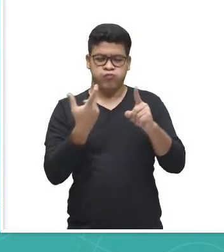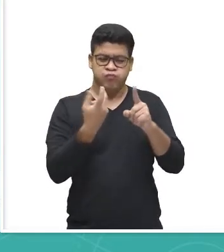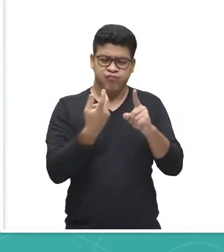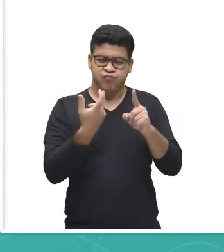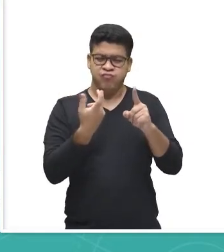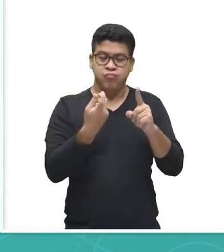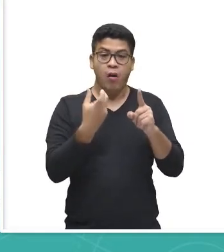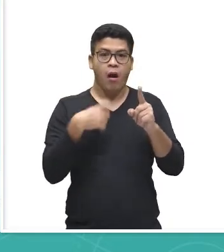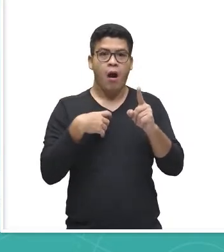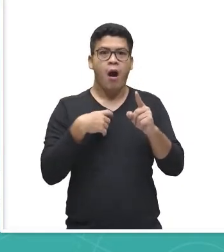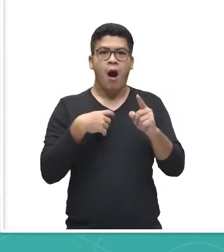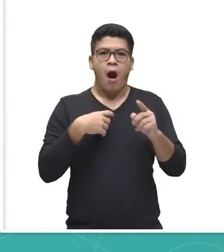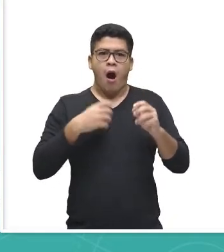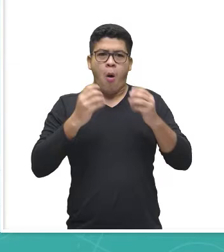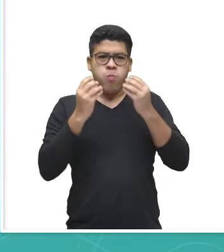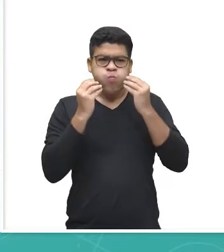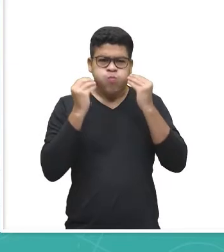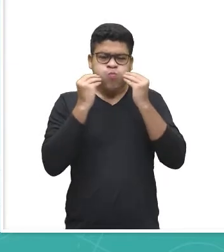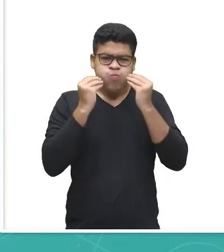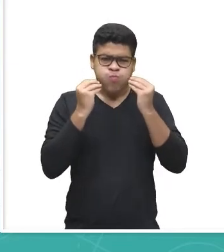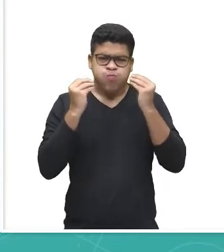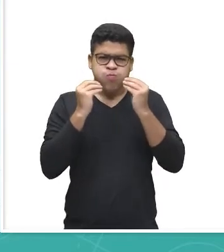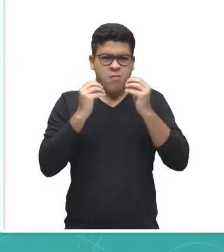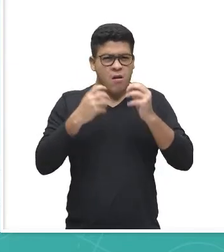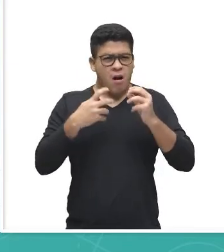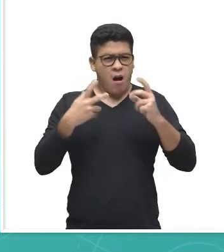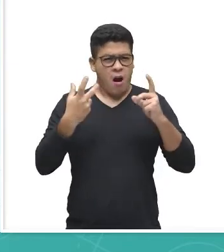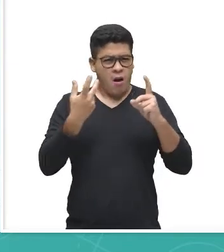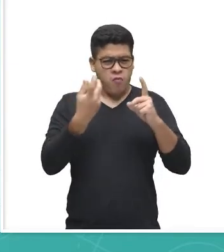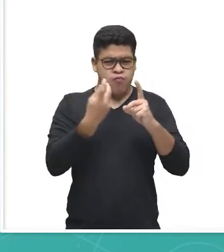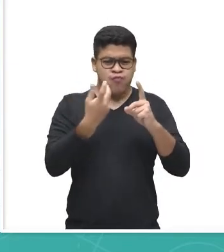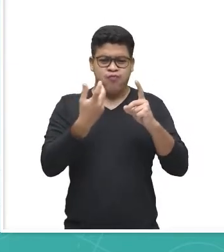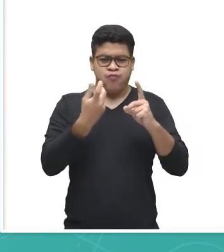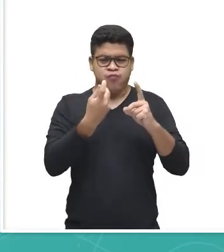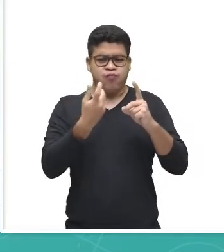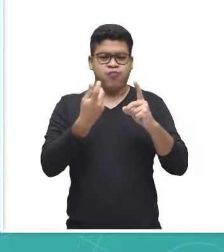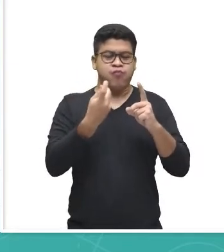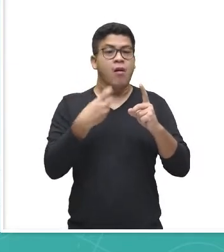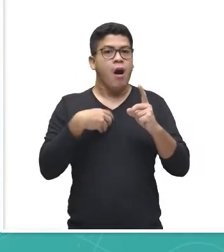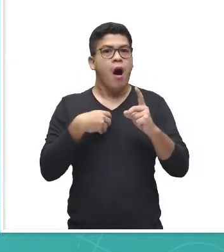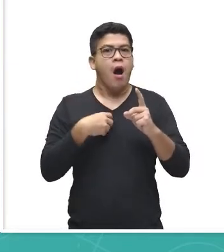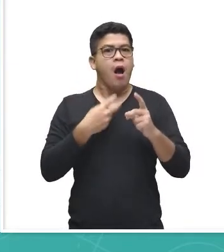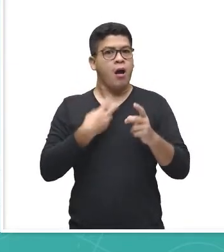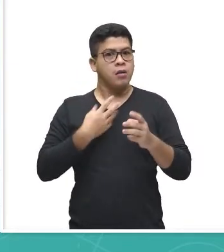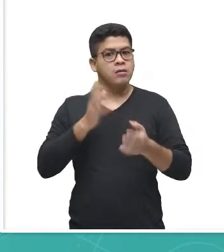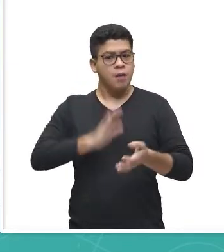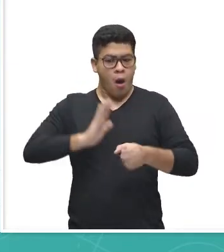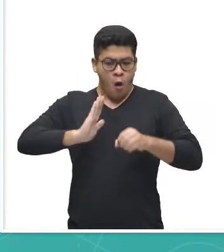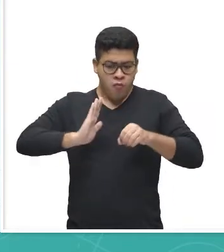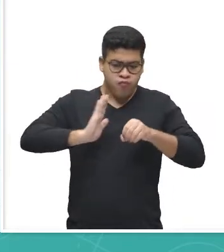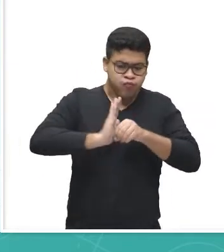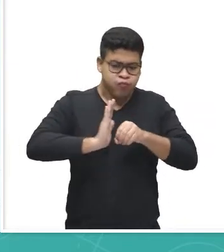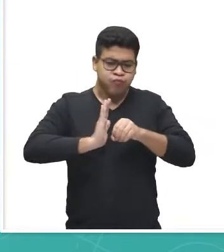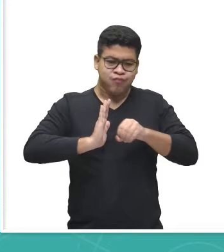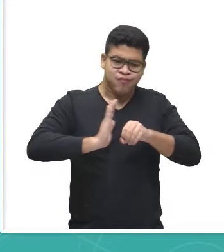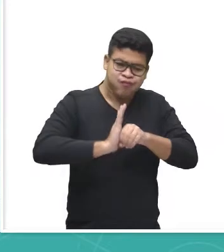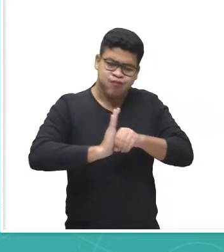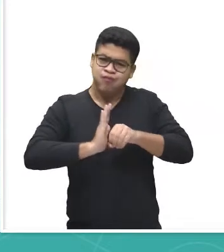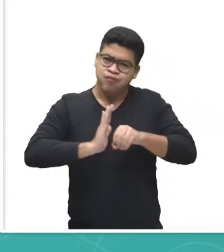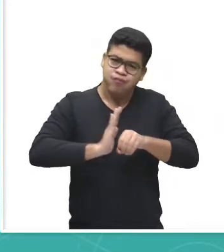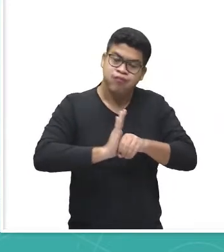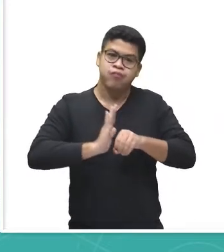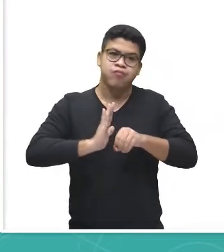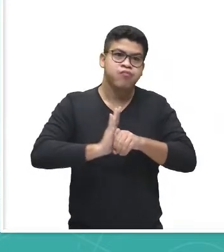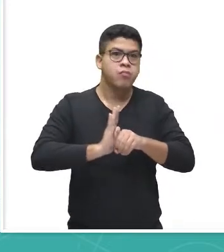seringa, ela está sem a agulha na ponta, né? Senão a pessoa já tinha furado aqui o dedo. Então ela está sem a agulha aqui, ó, e fica uma espécie